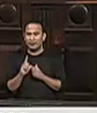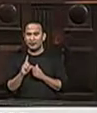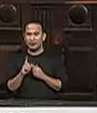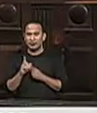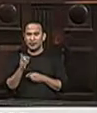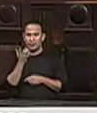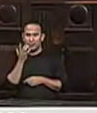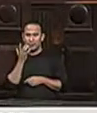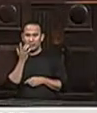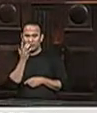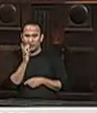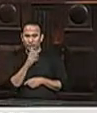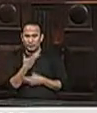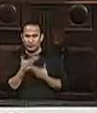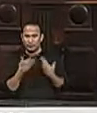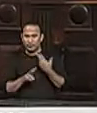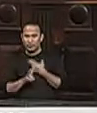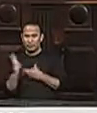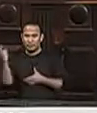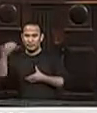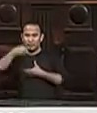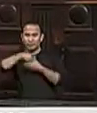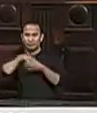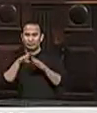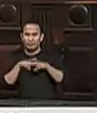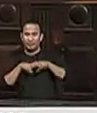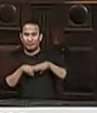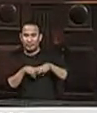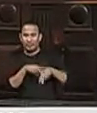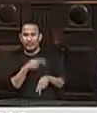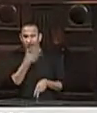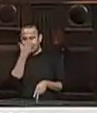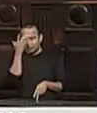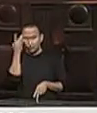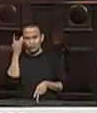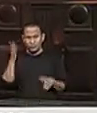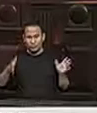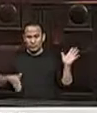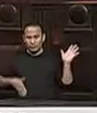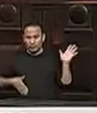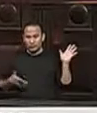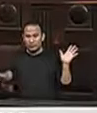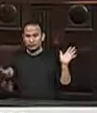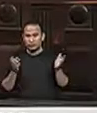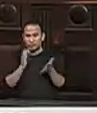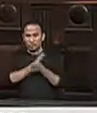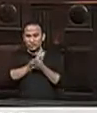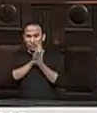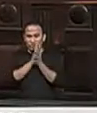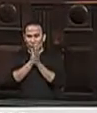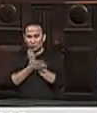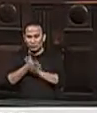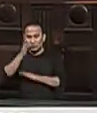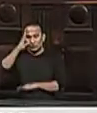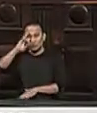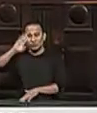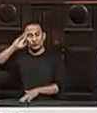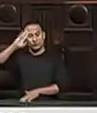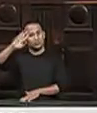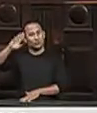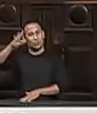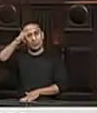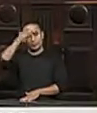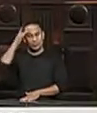joias dentro da cadeia. É isso. São esses os destruidores de sonhos nesse estado do Rio de